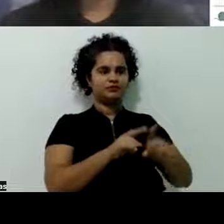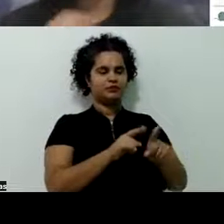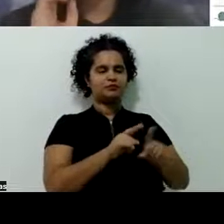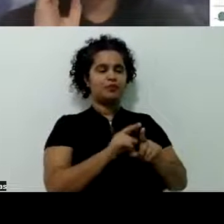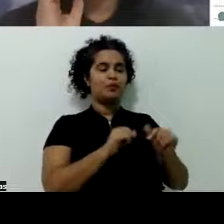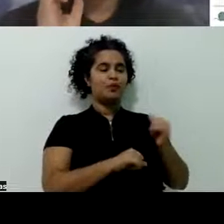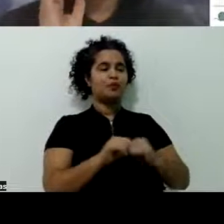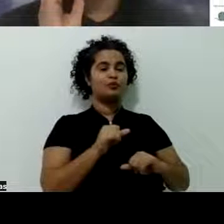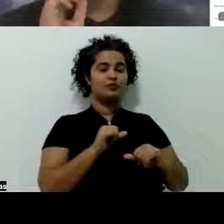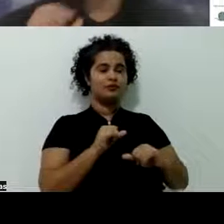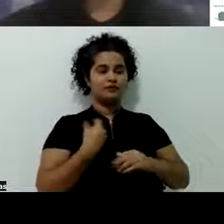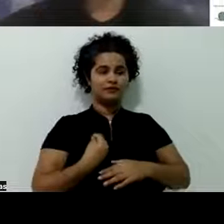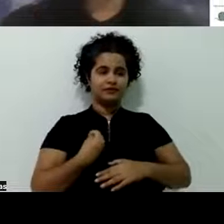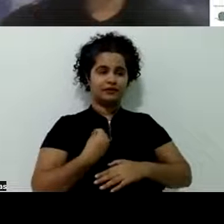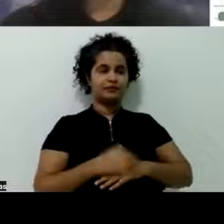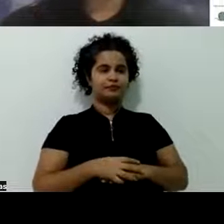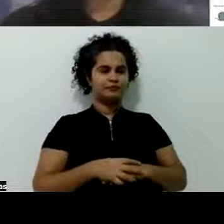muda muitas vidas.